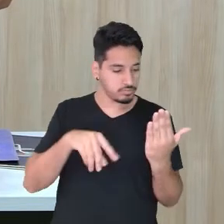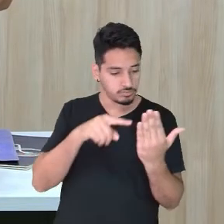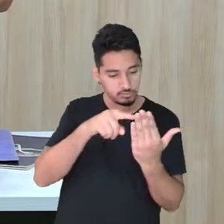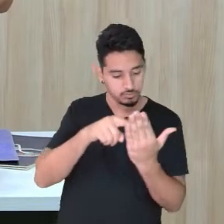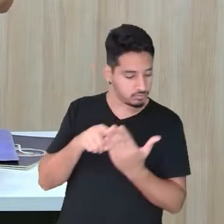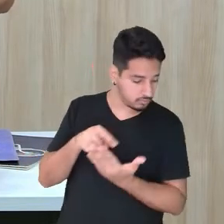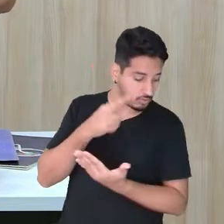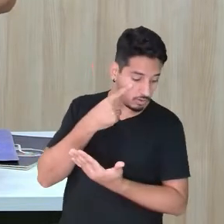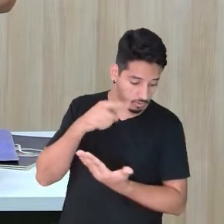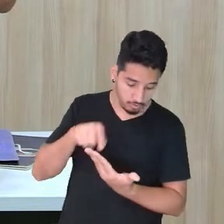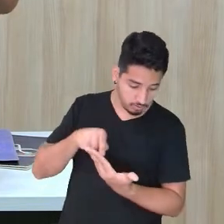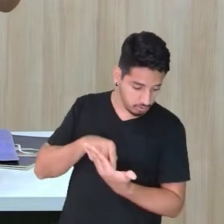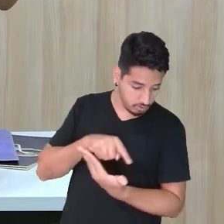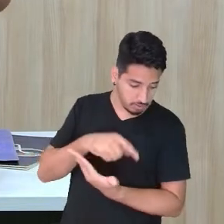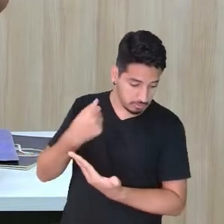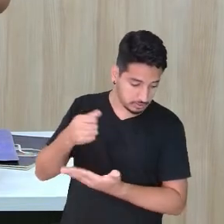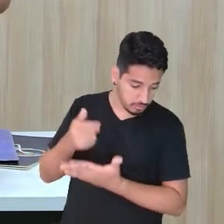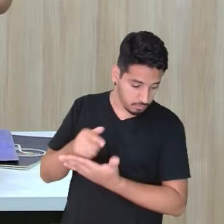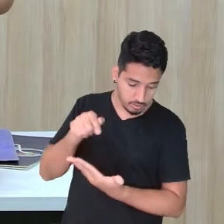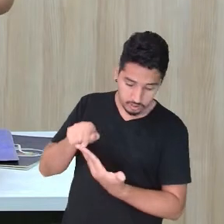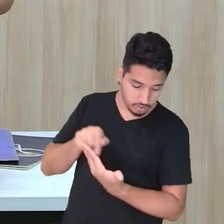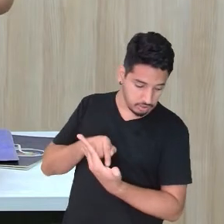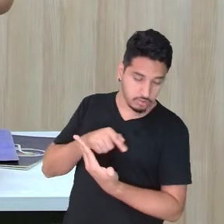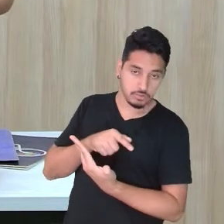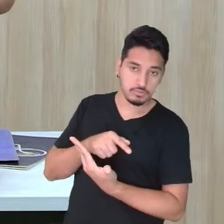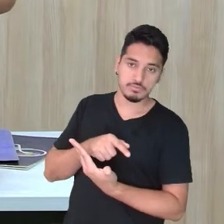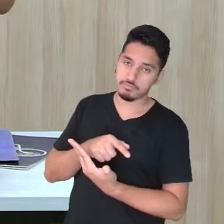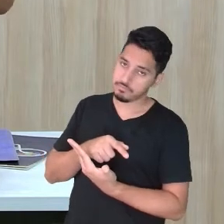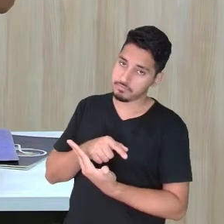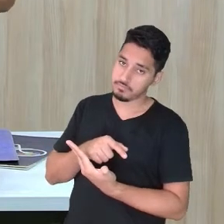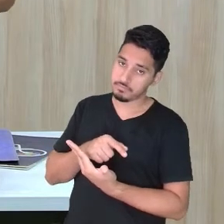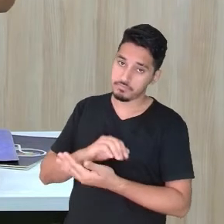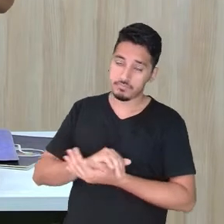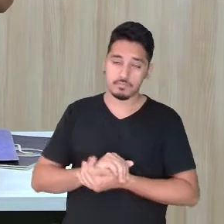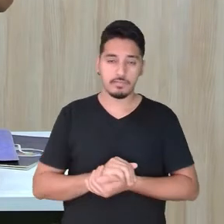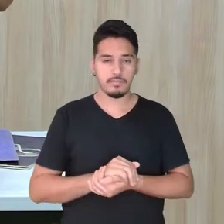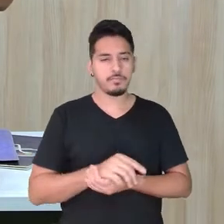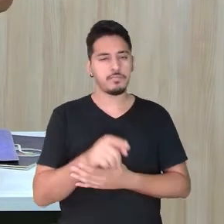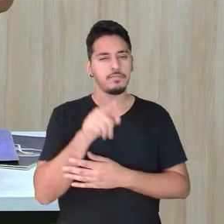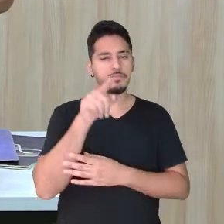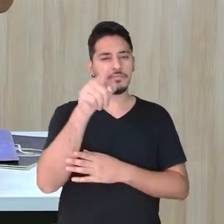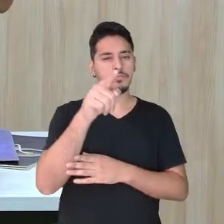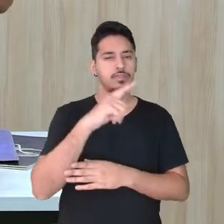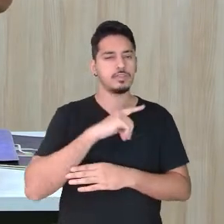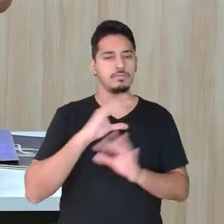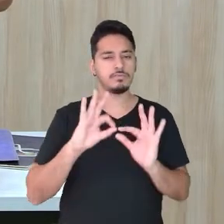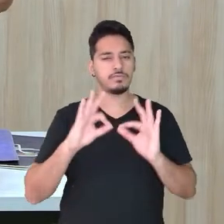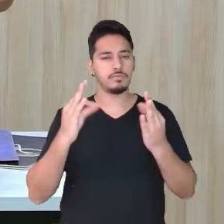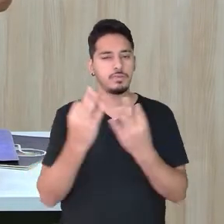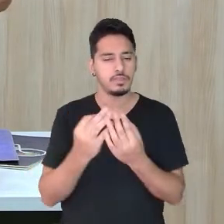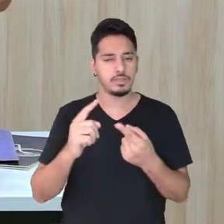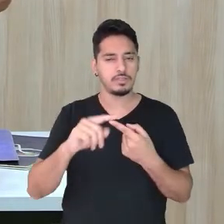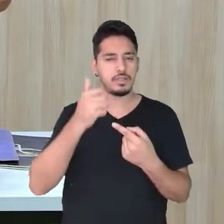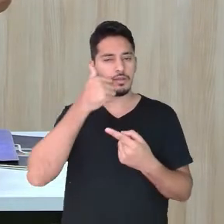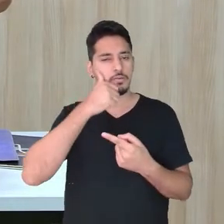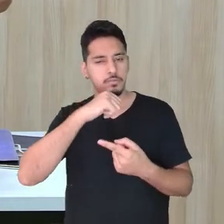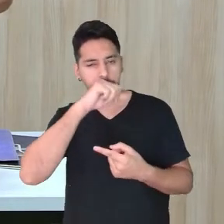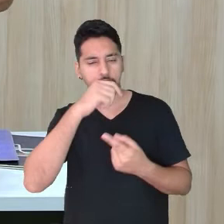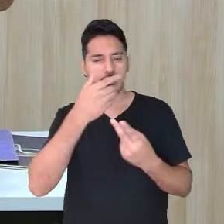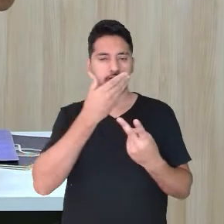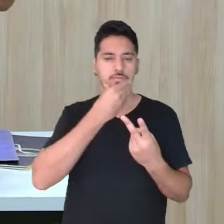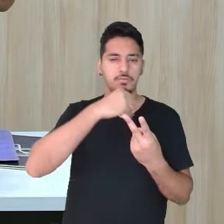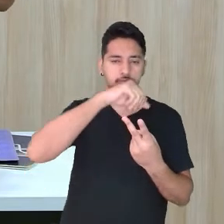vai ser comprado, o que vai ser colocado ali no carrinho. Então você que é da família, que é pai e mãe desse